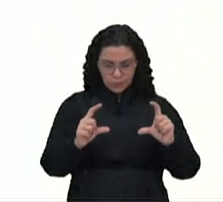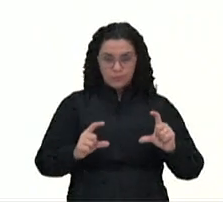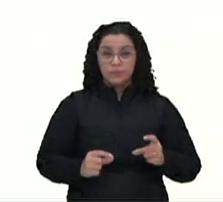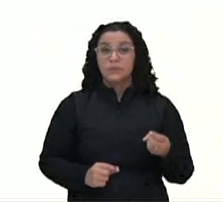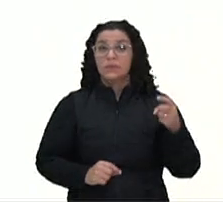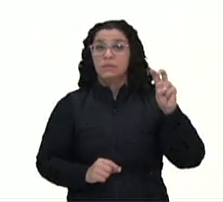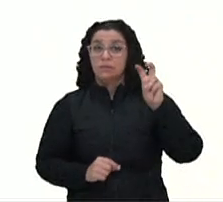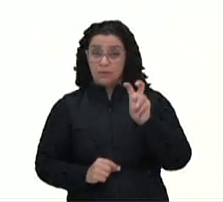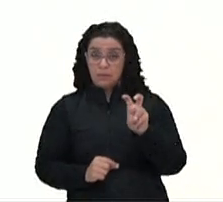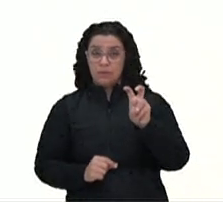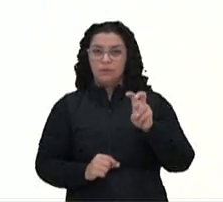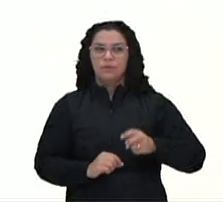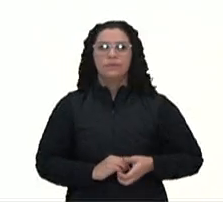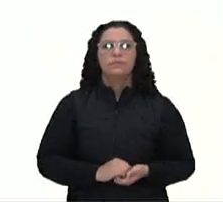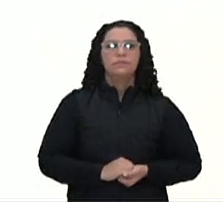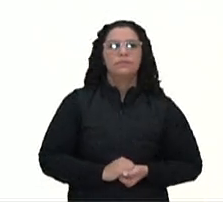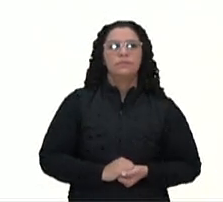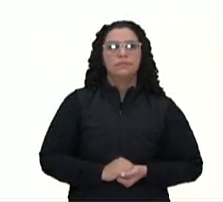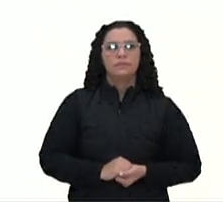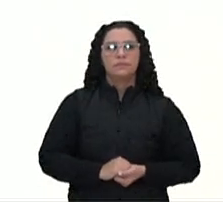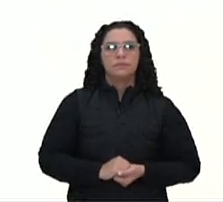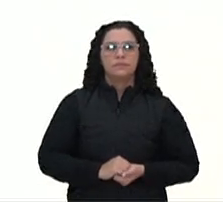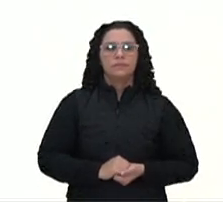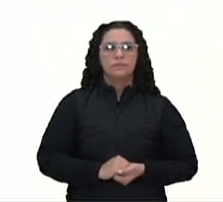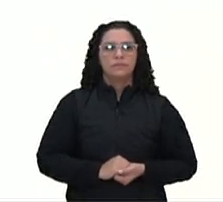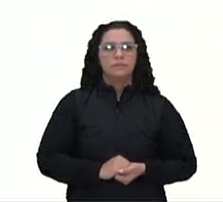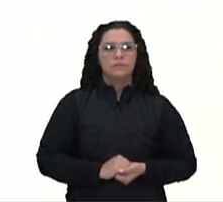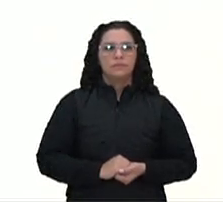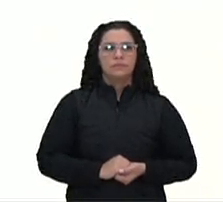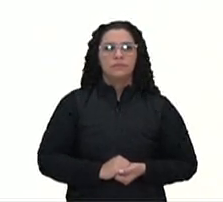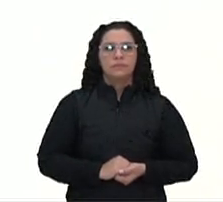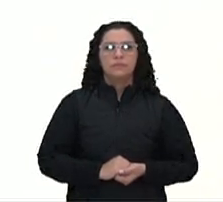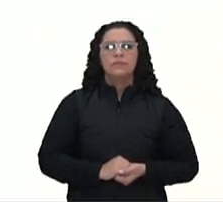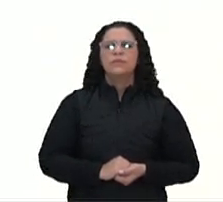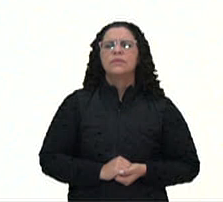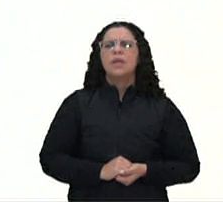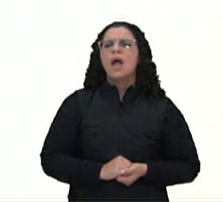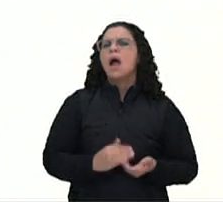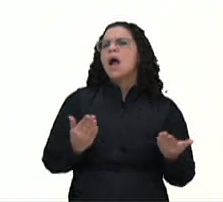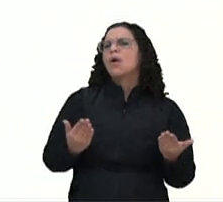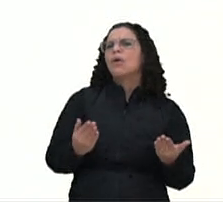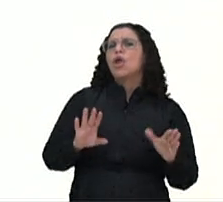number 5. In which countries is chess boxing popular?